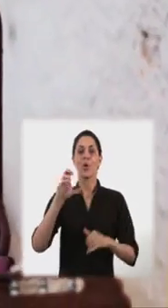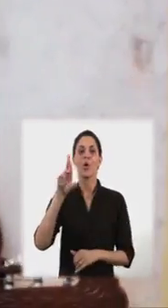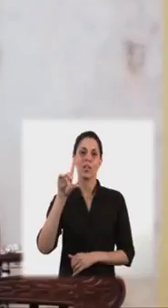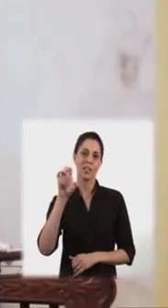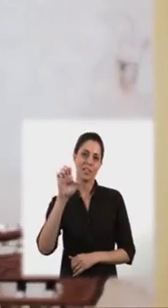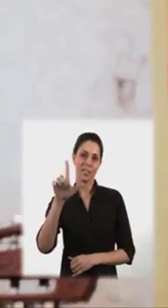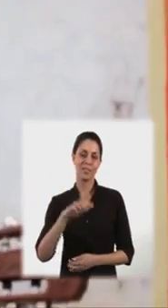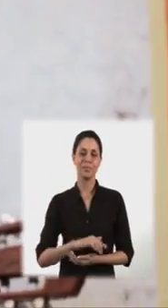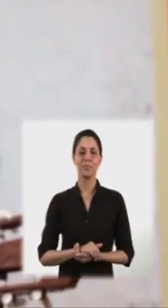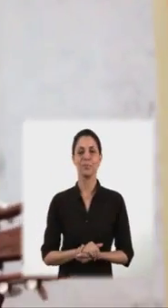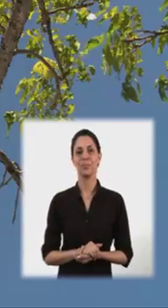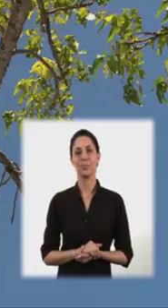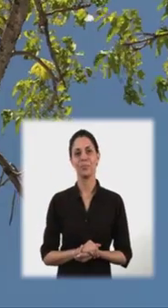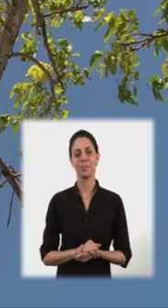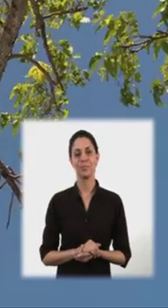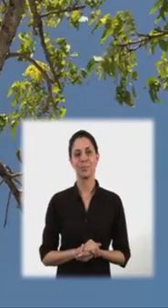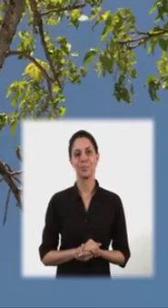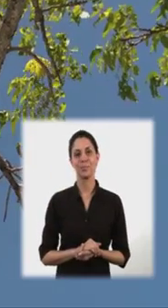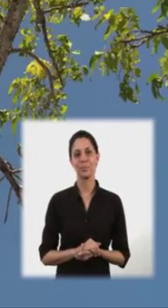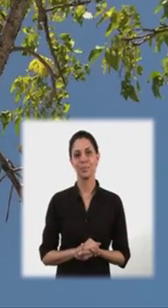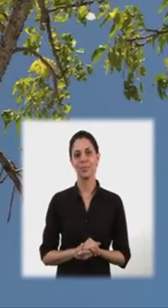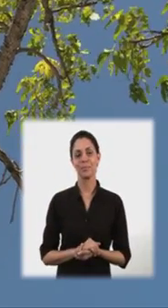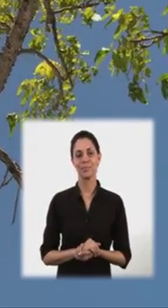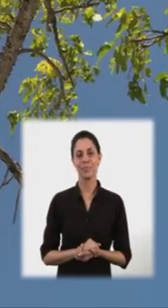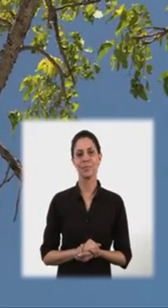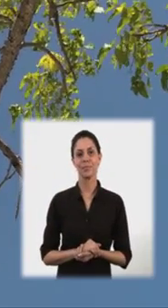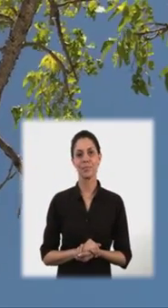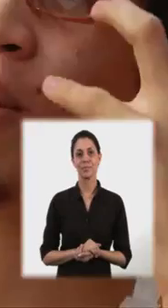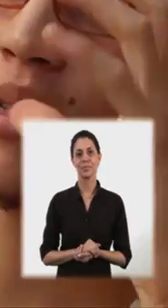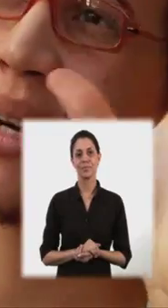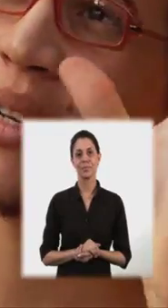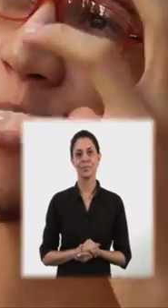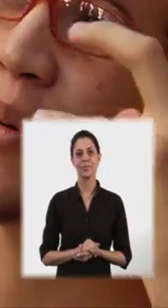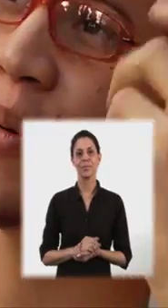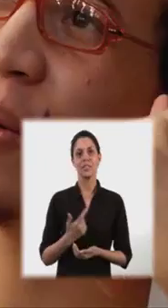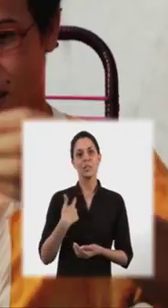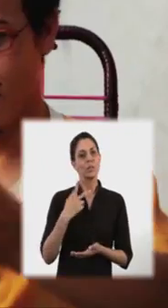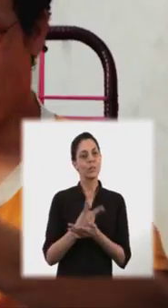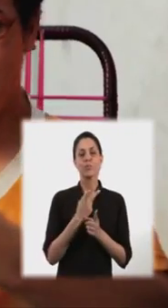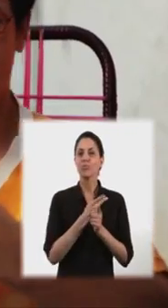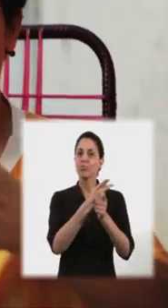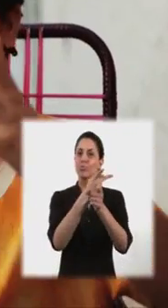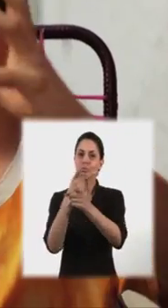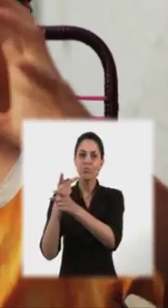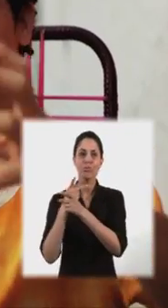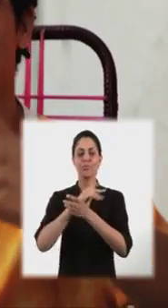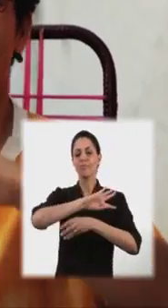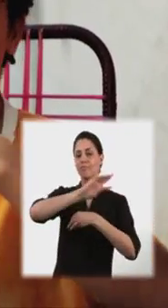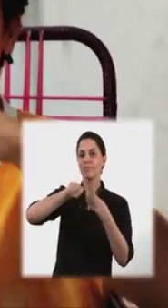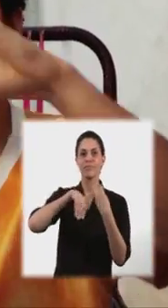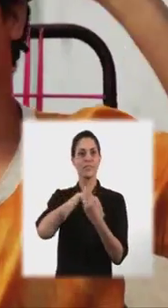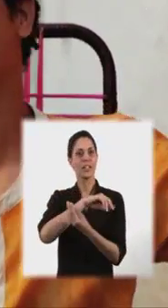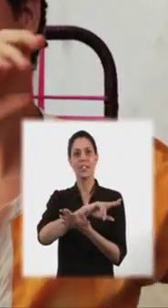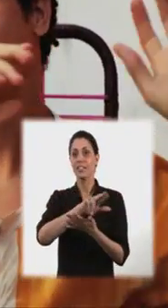fazendo verso, pra donzela se encanta. Eu sempre estou buscando mesclar